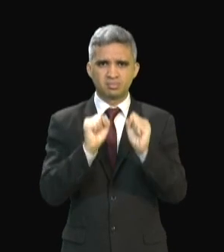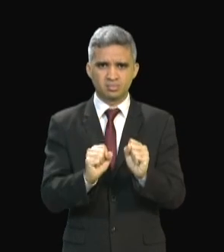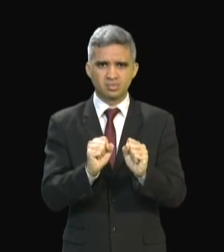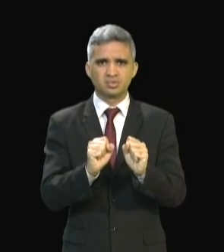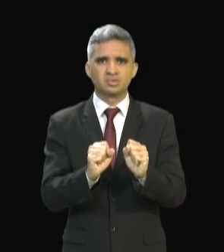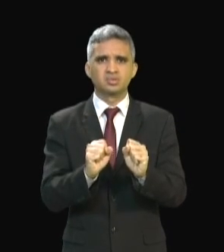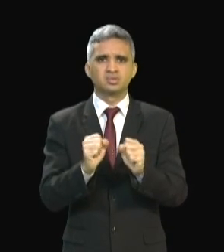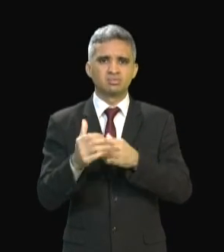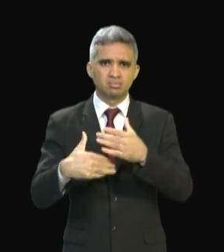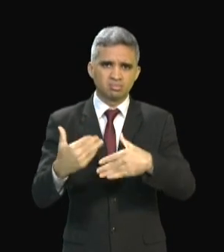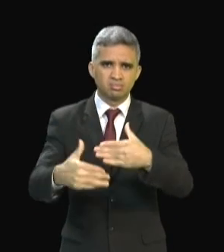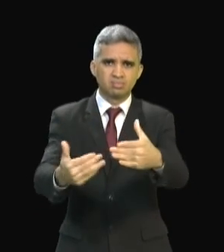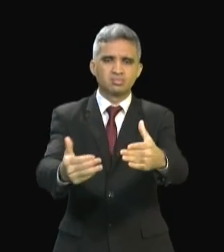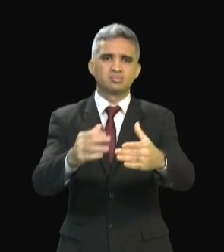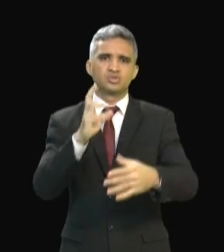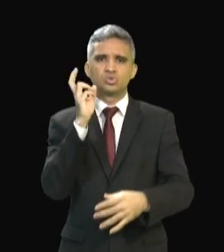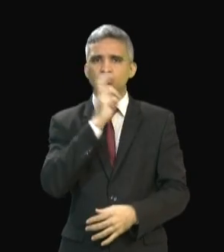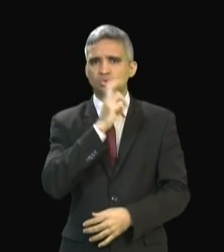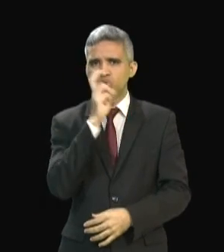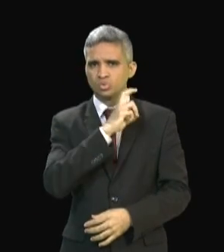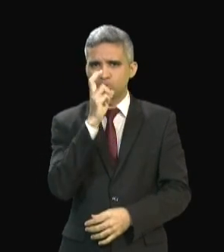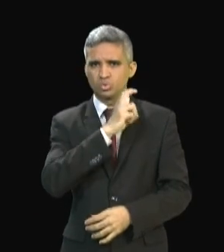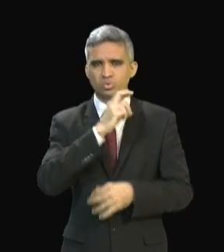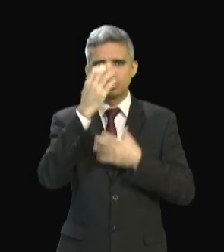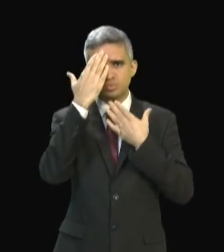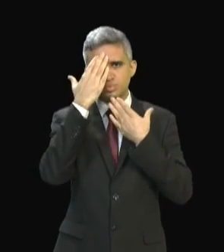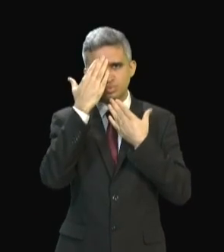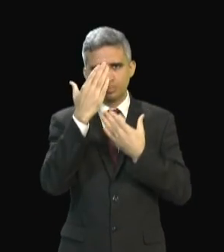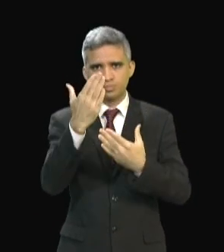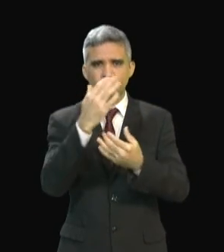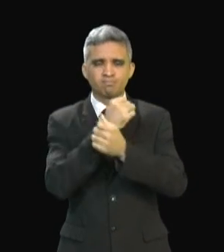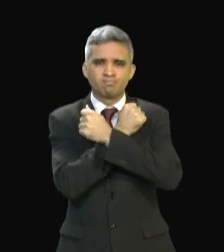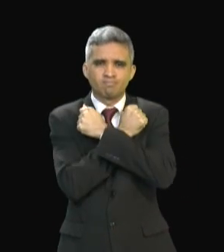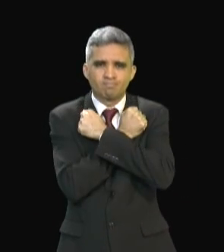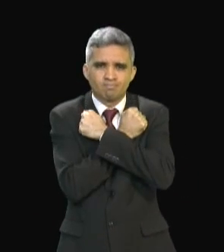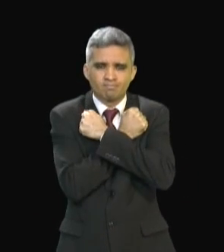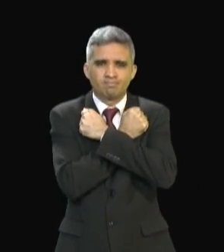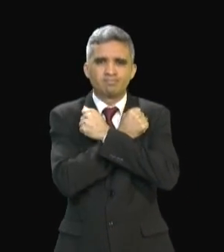possa tramitar em regime de urgência. Muito obrigado, grande abraço, felicidade a todos.